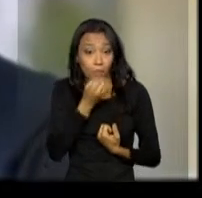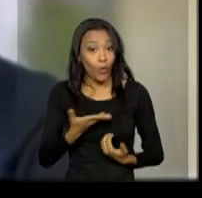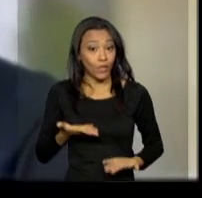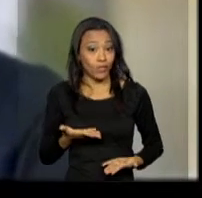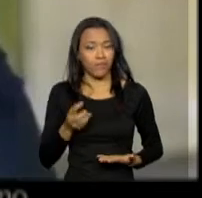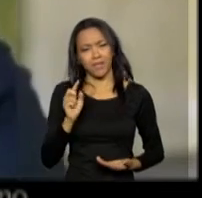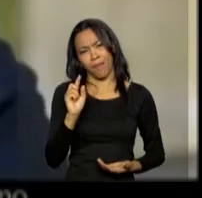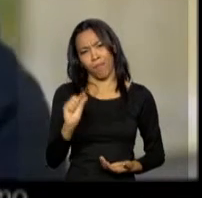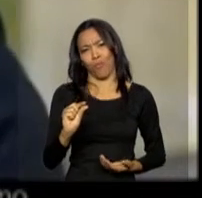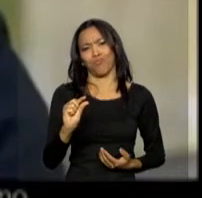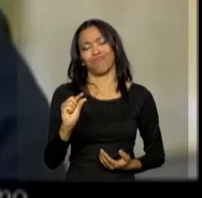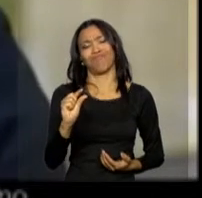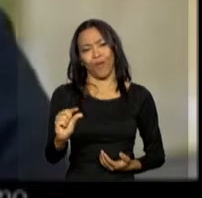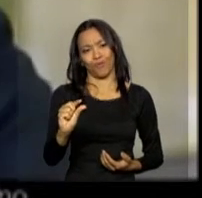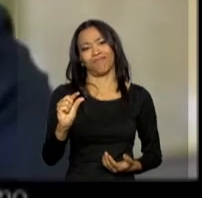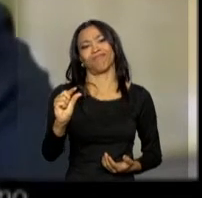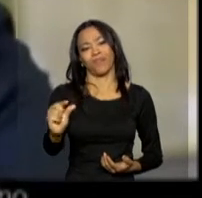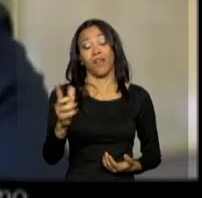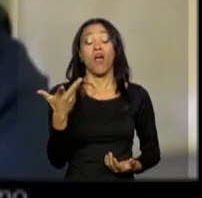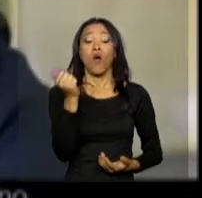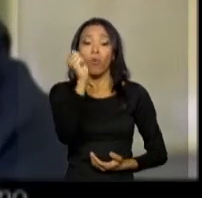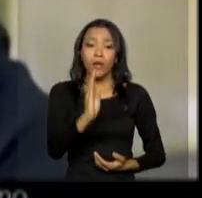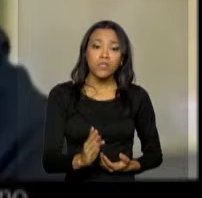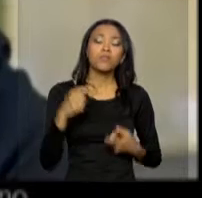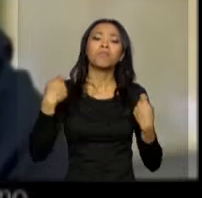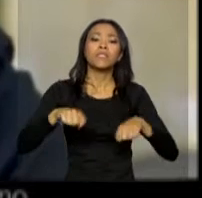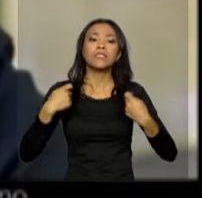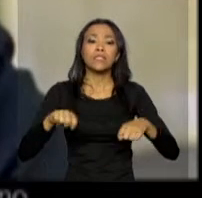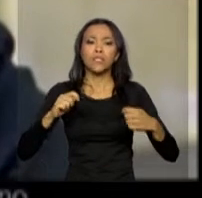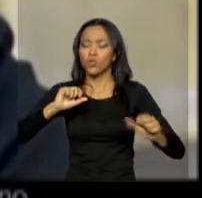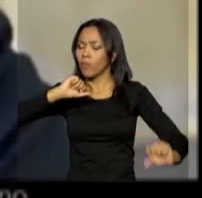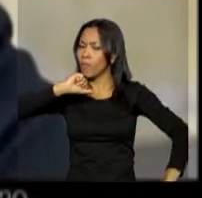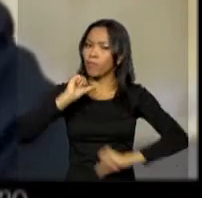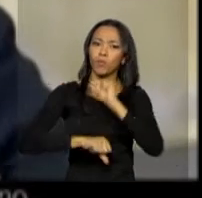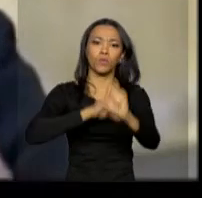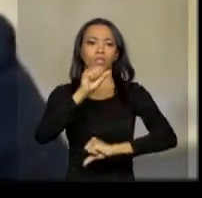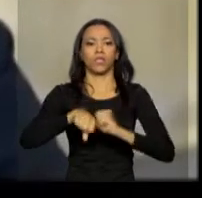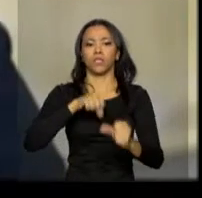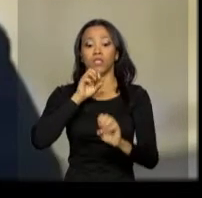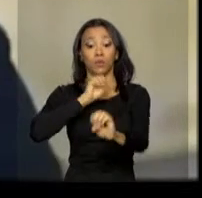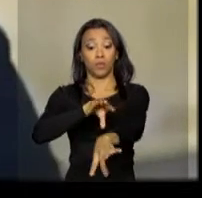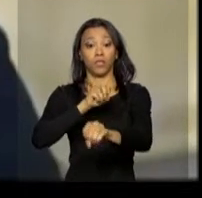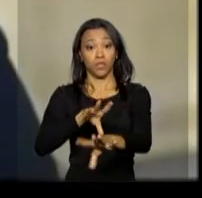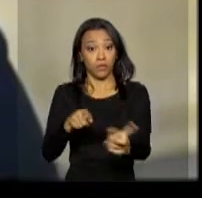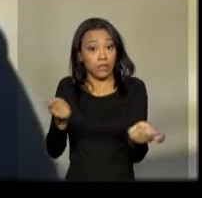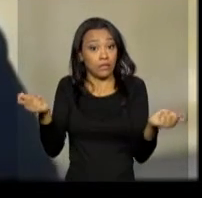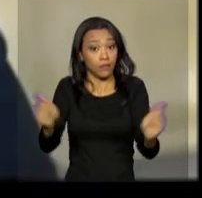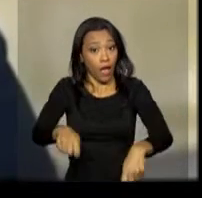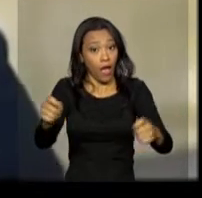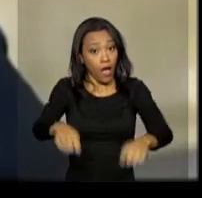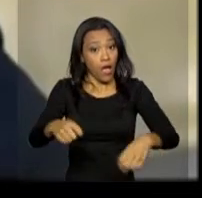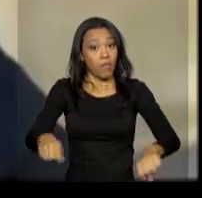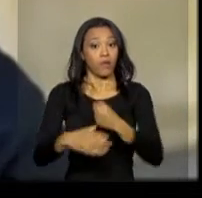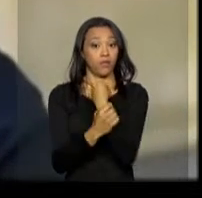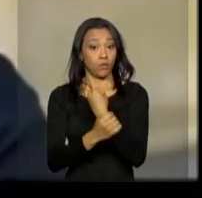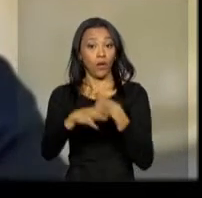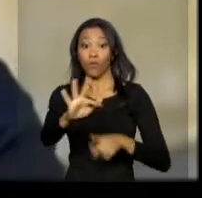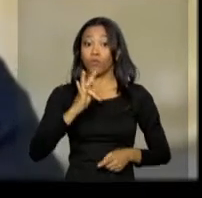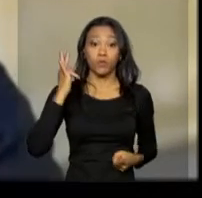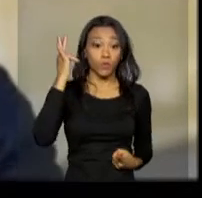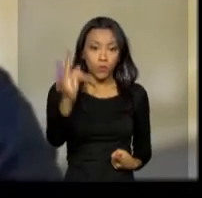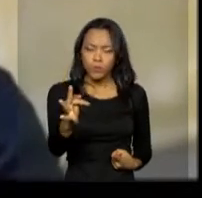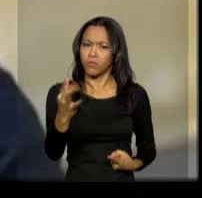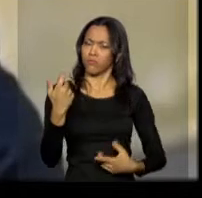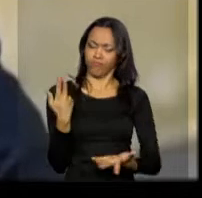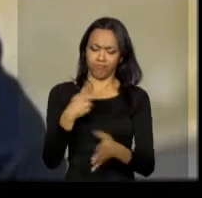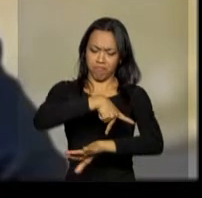ainda é pouco. O Brasil precisa de uma grande revolução no ensino, capaz de garantir nosso futuro como